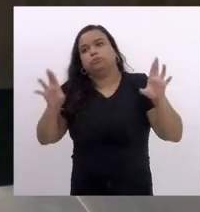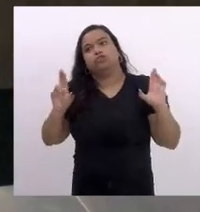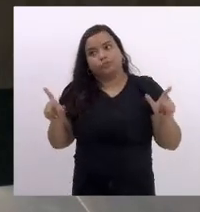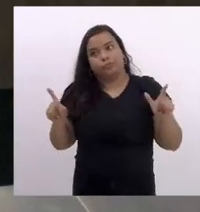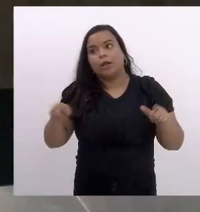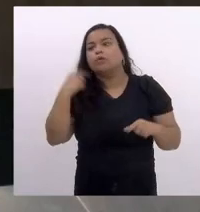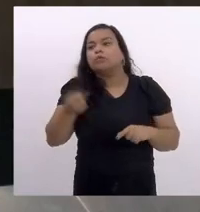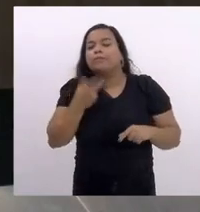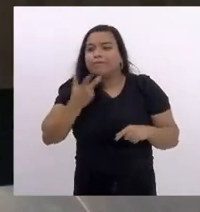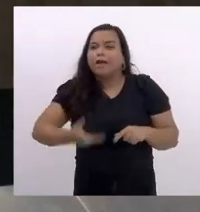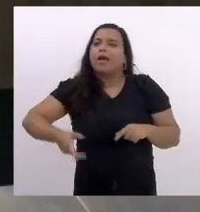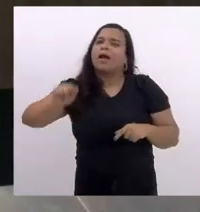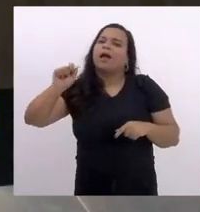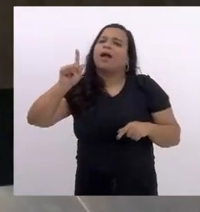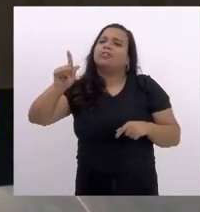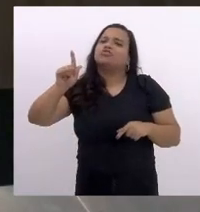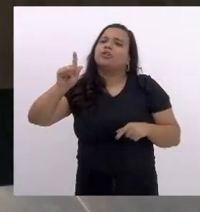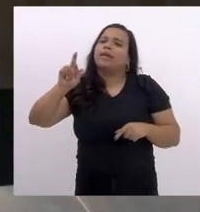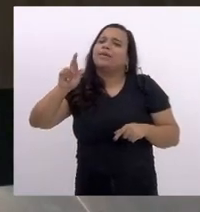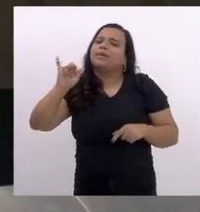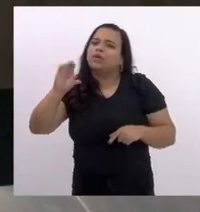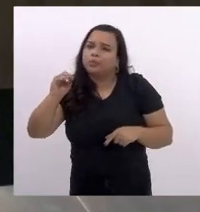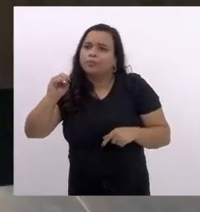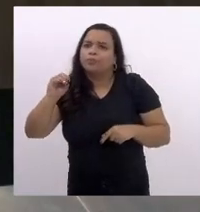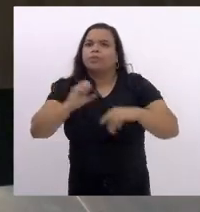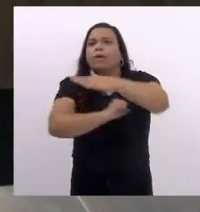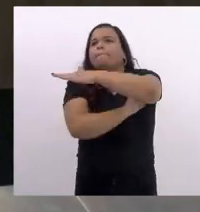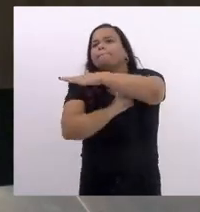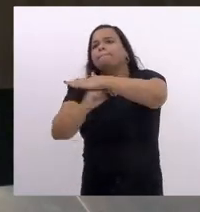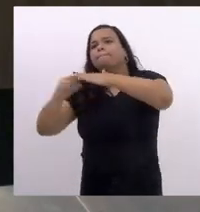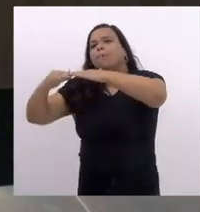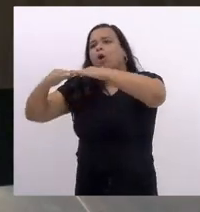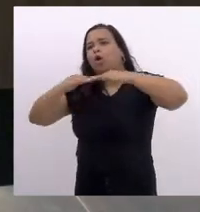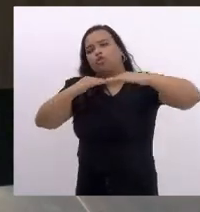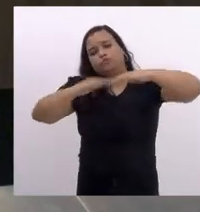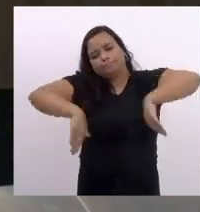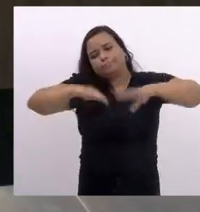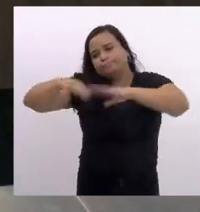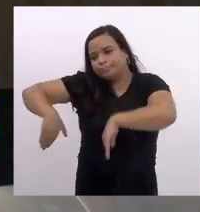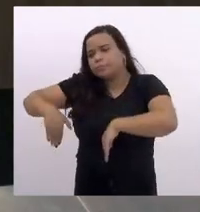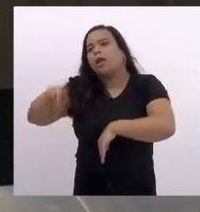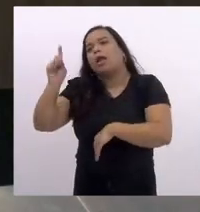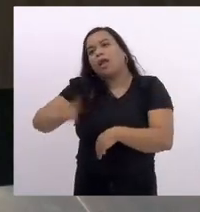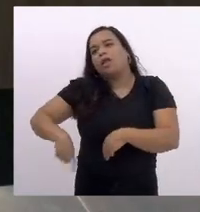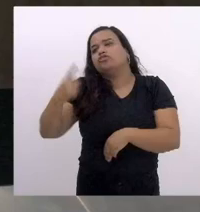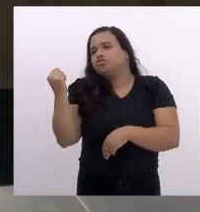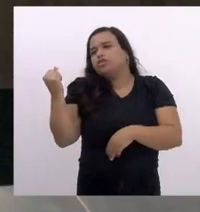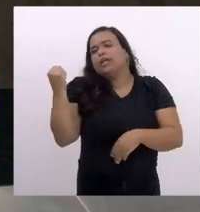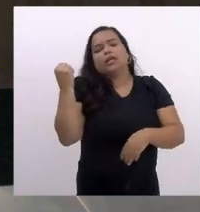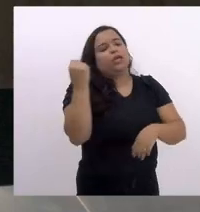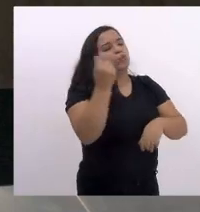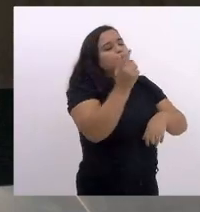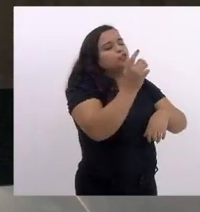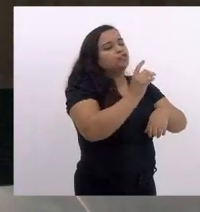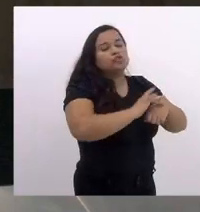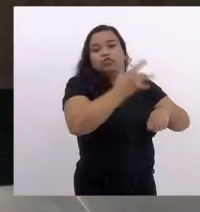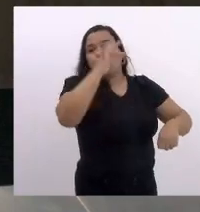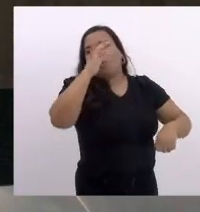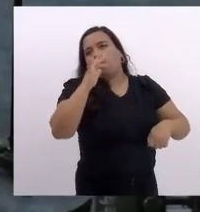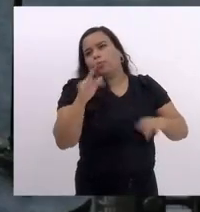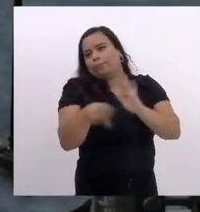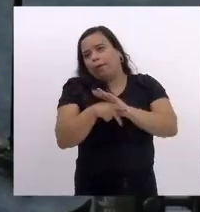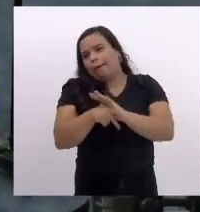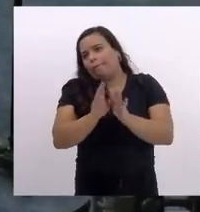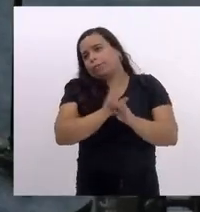da GRio. Pontes que caem é dinheiro, tesouro, para reconstruir. Aqui é